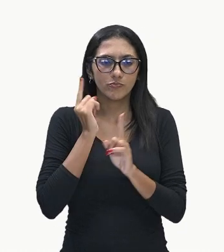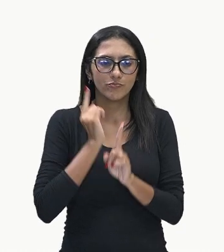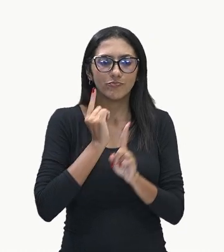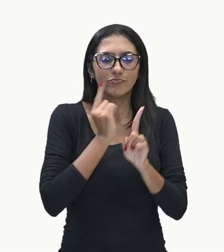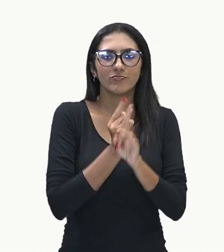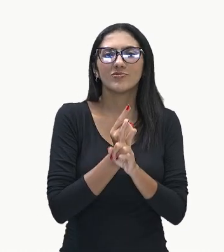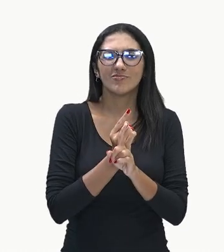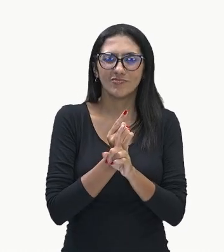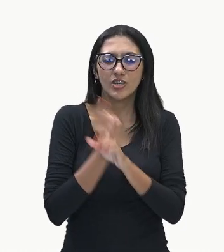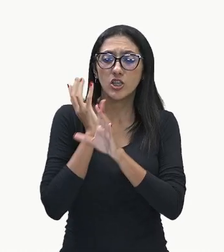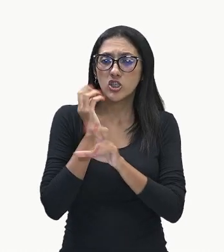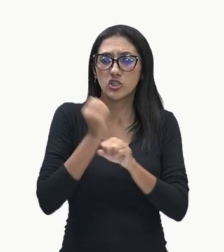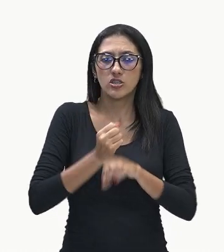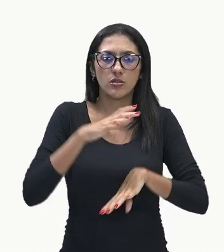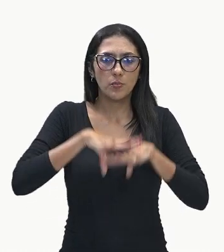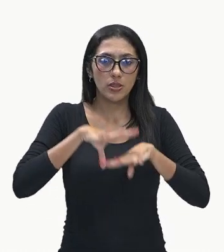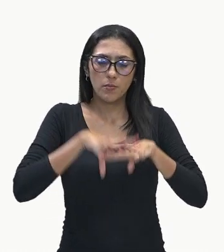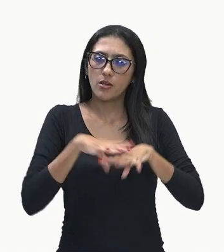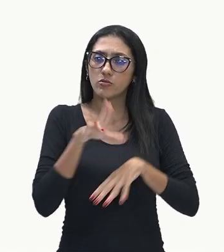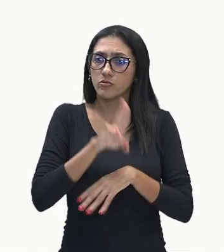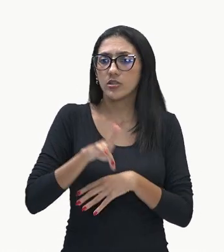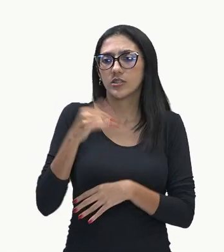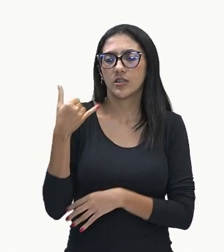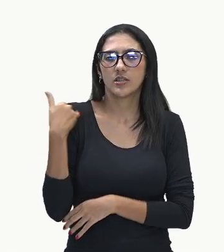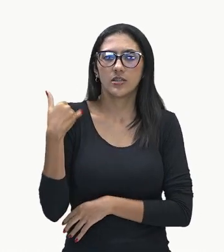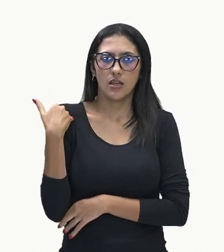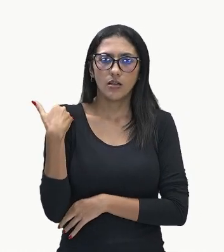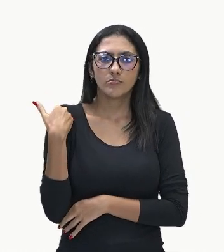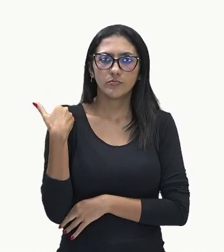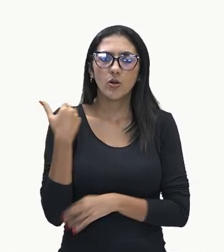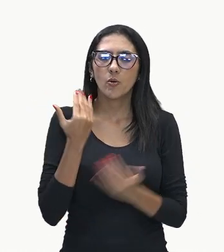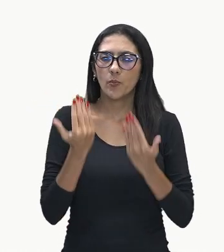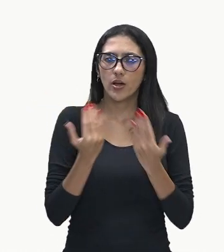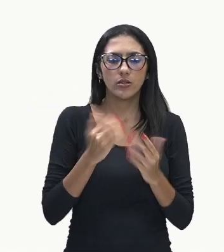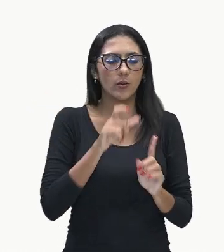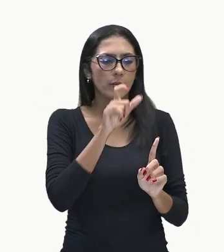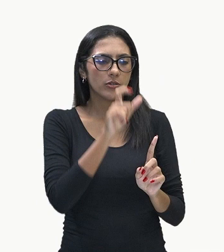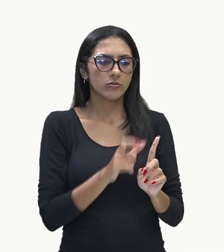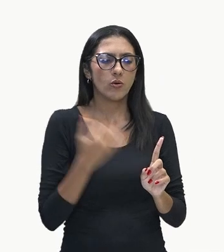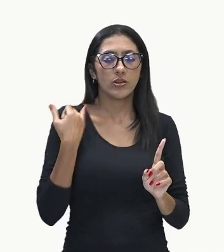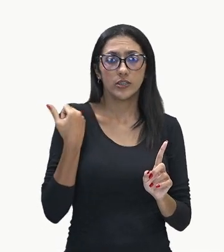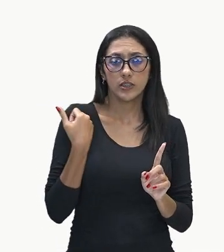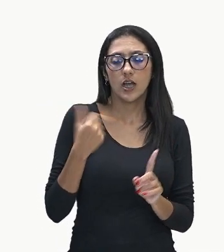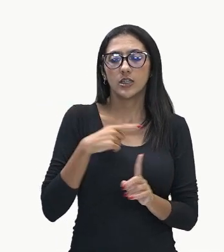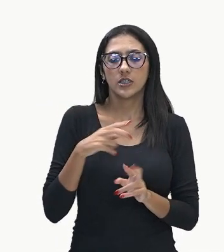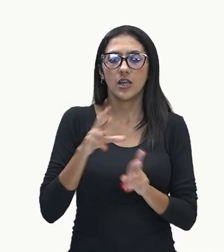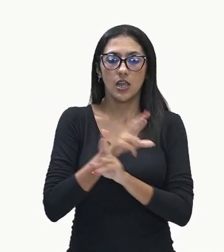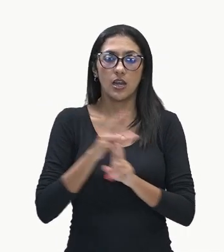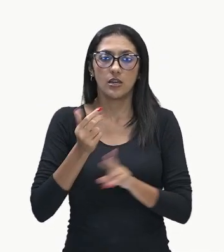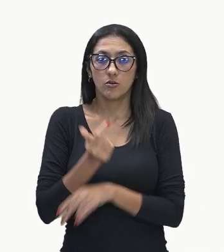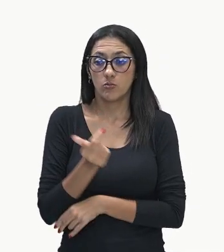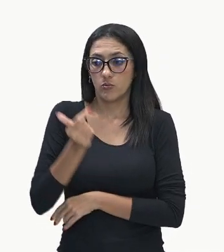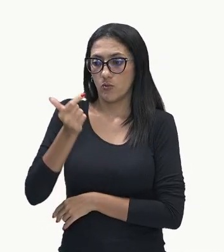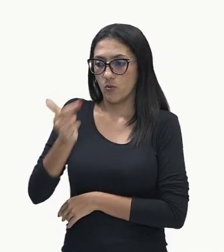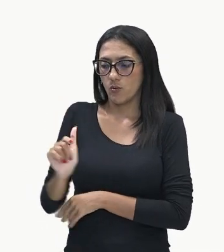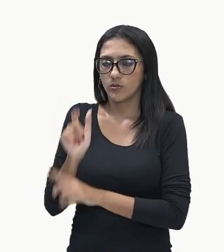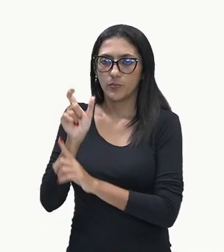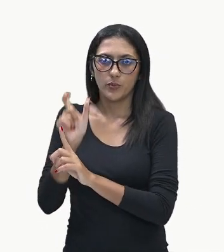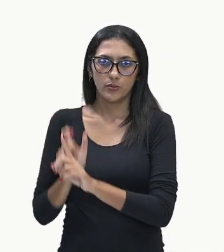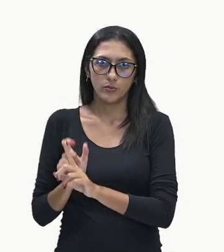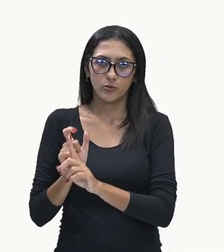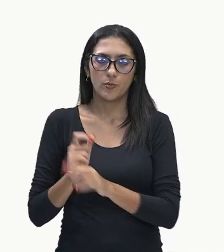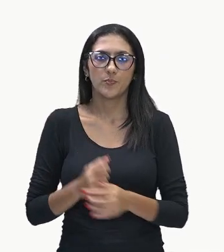problemas matemáticos sobre idades, onde a idade de uma pessoa é relacionada à idade de outra, não é?